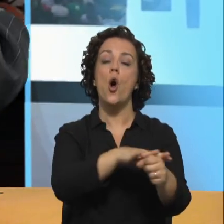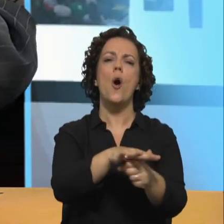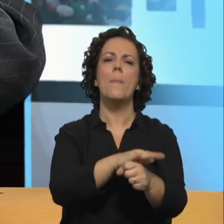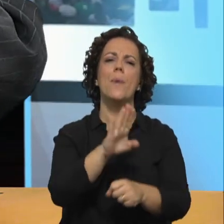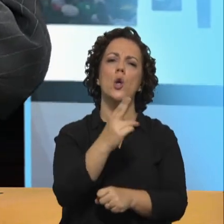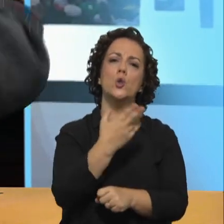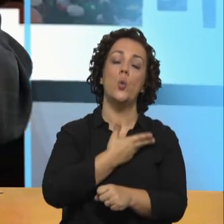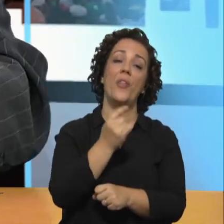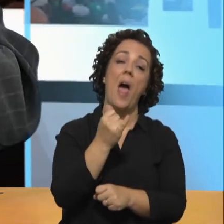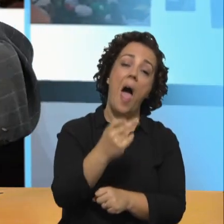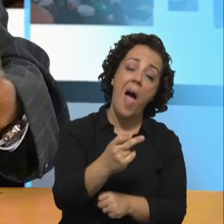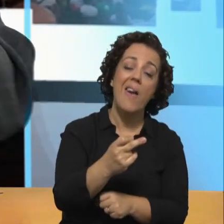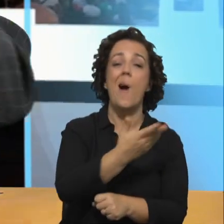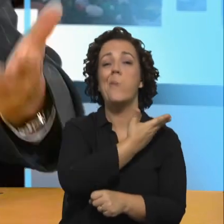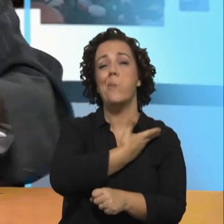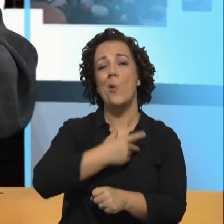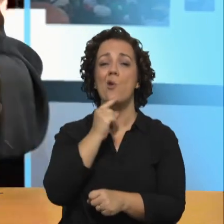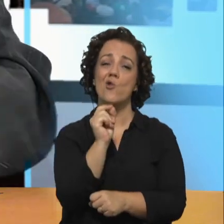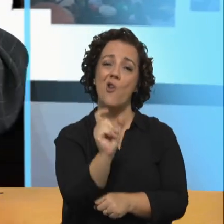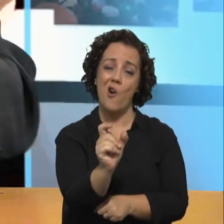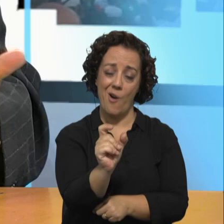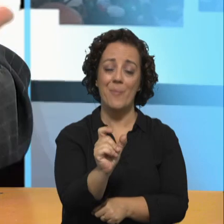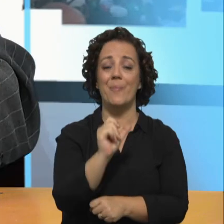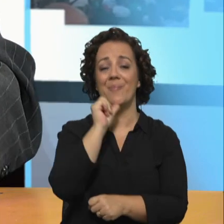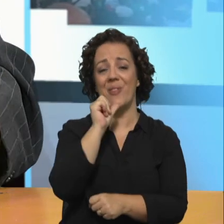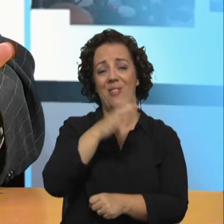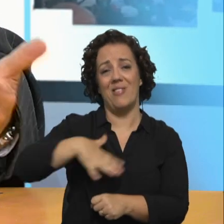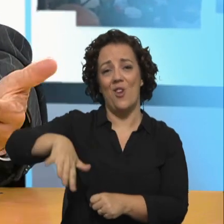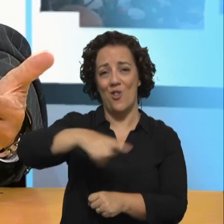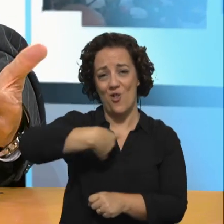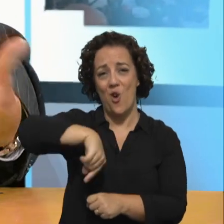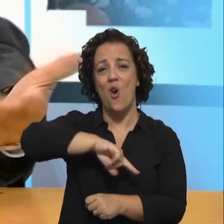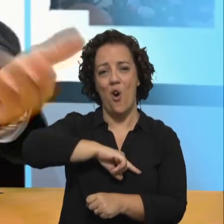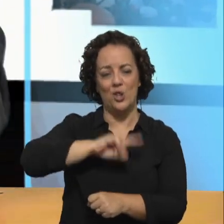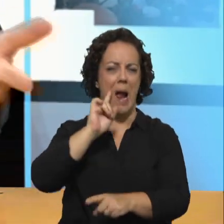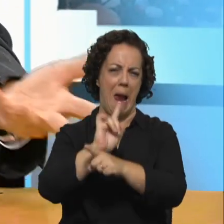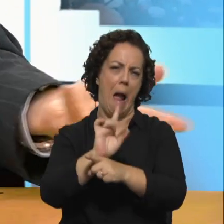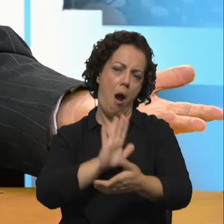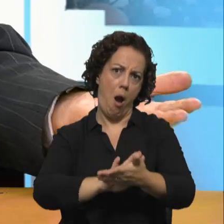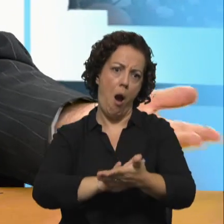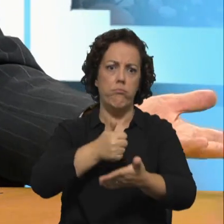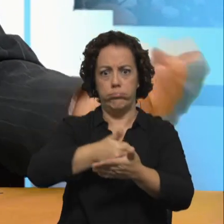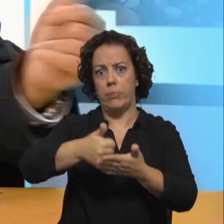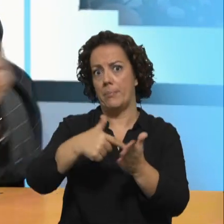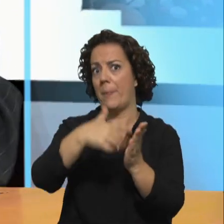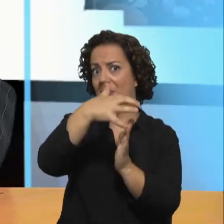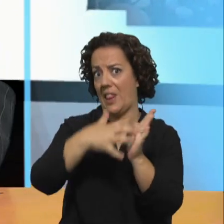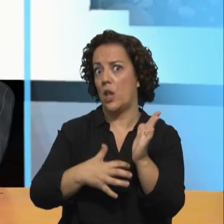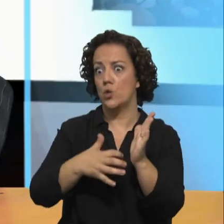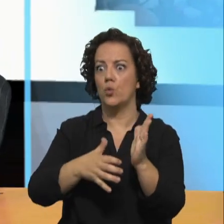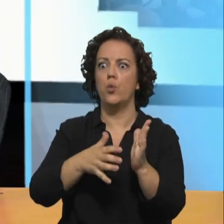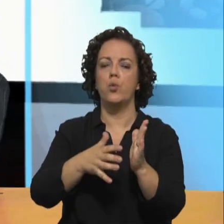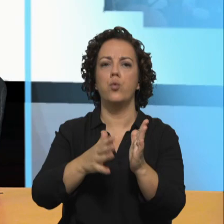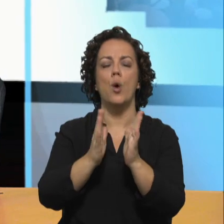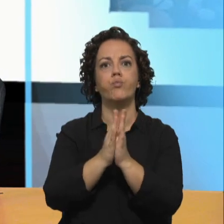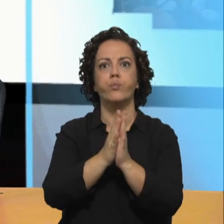Judeia, a tradicional nomenclatura que nós ainda temos nos Evangelhos e nos textos do Novo Testamento,